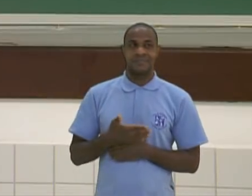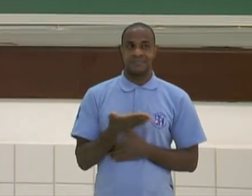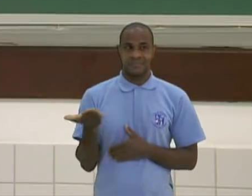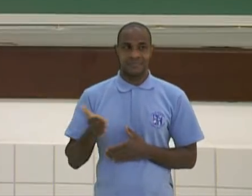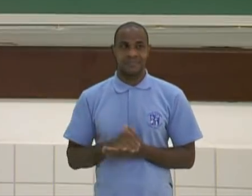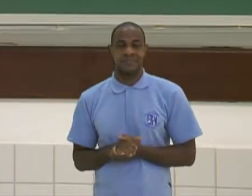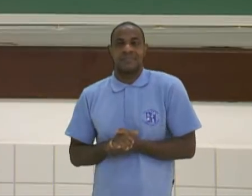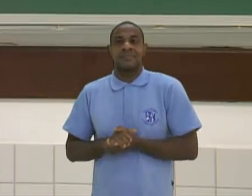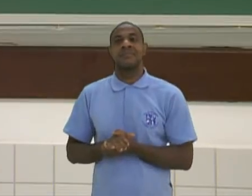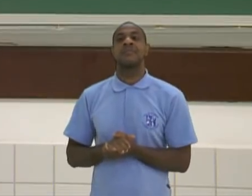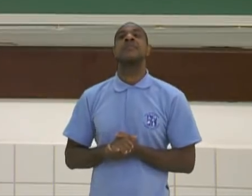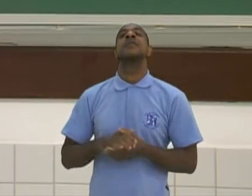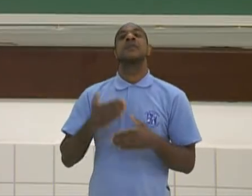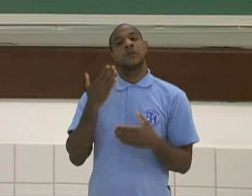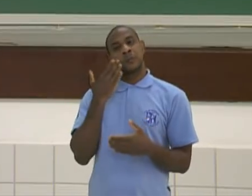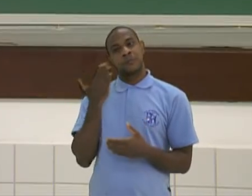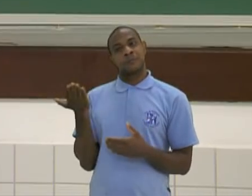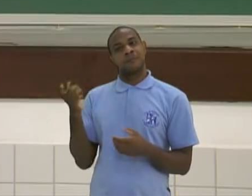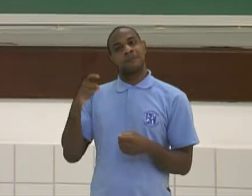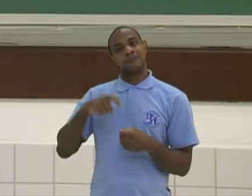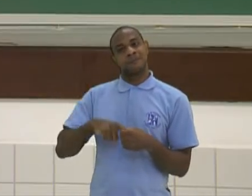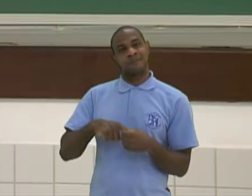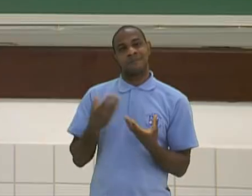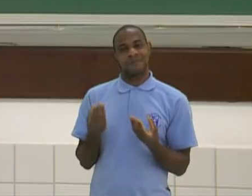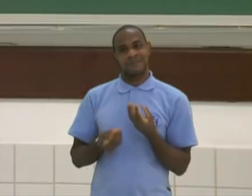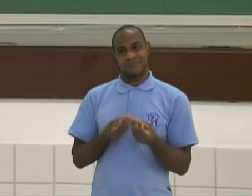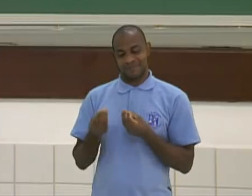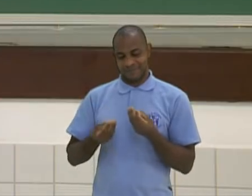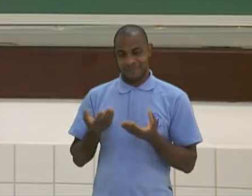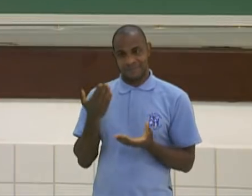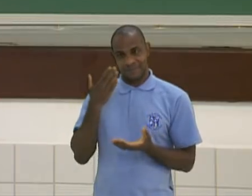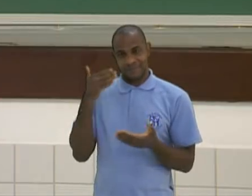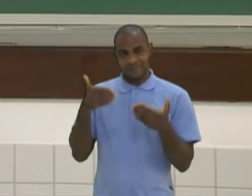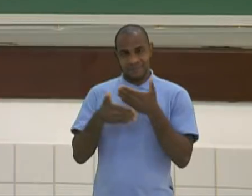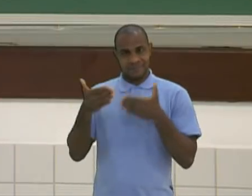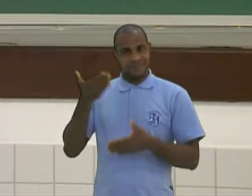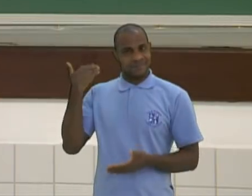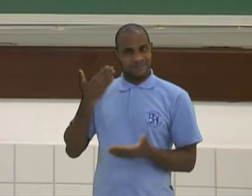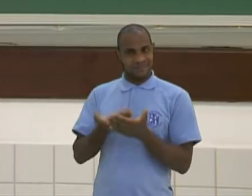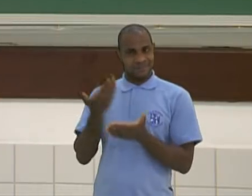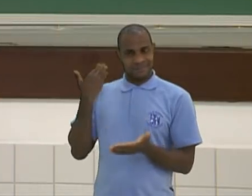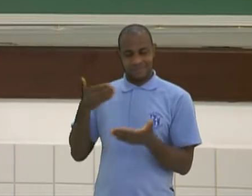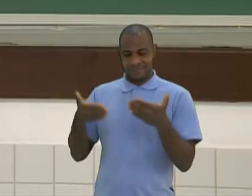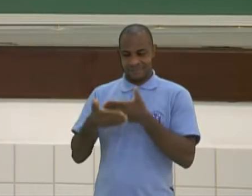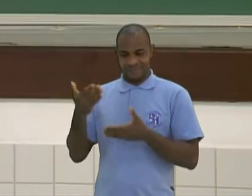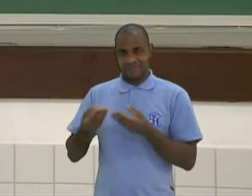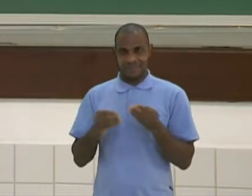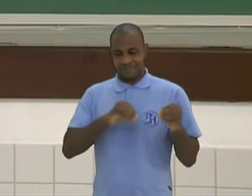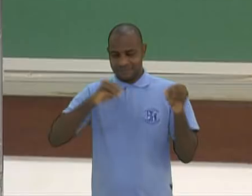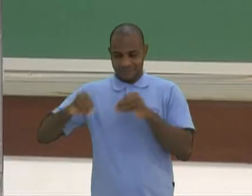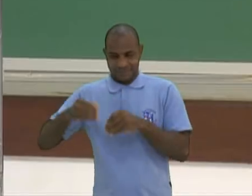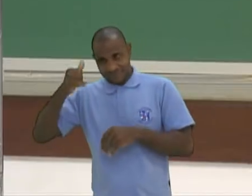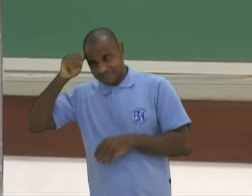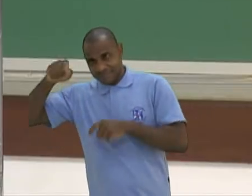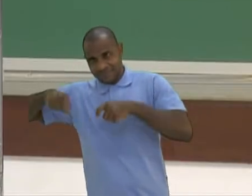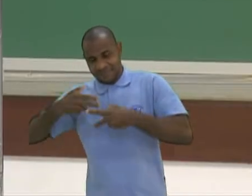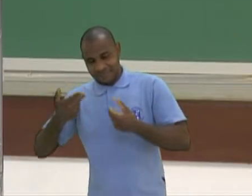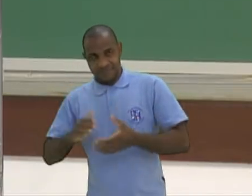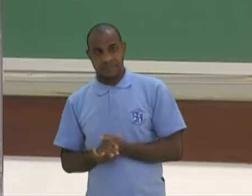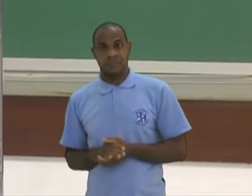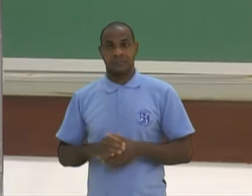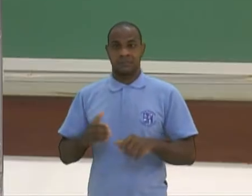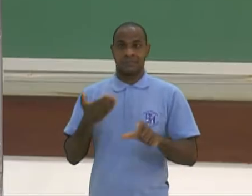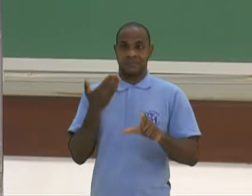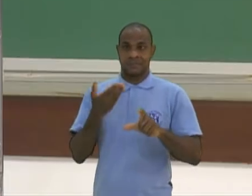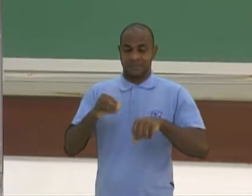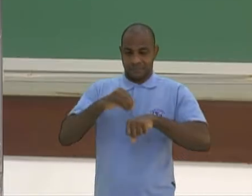lá, ficou muito bacana nós trabalharmos no processo de ruralização. Antes eu vou colocar para vocês aqui dois recados muito importantes. Lembram daquele